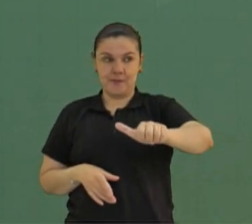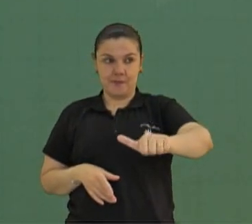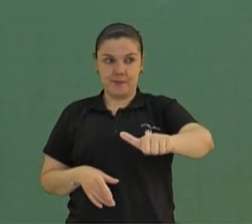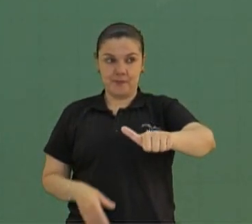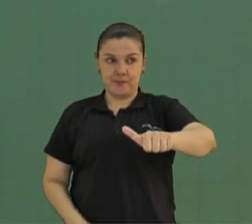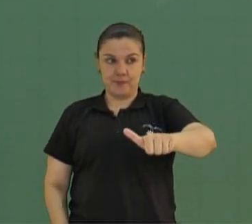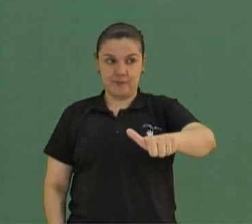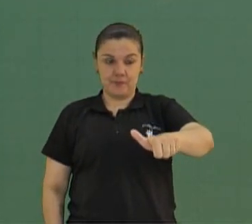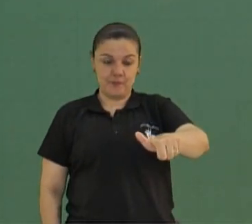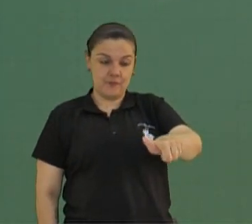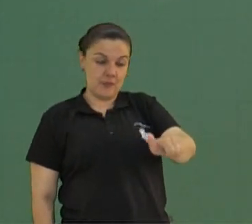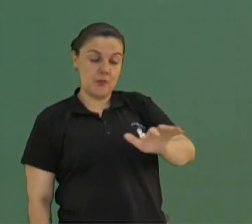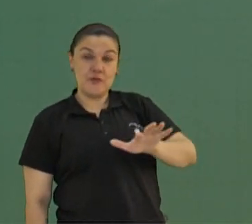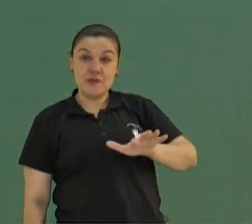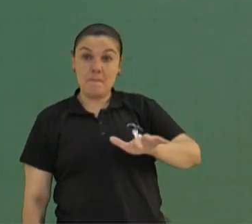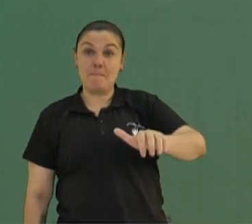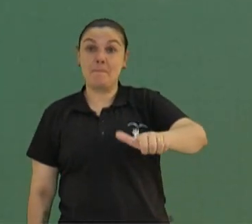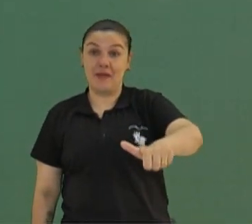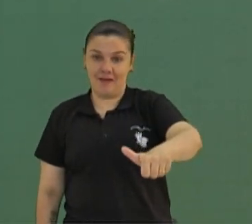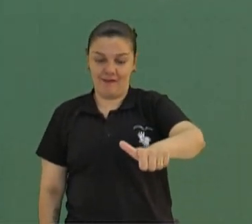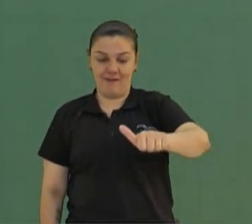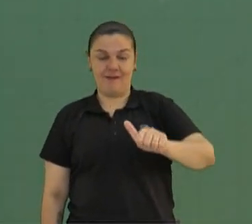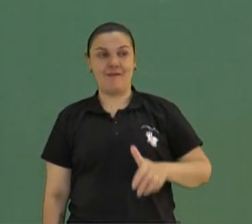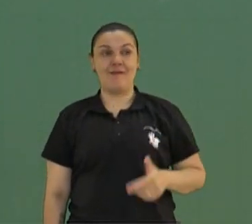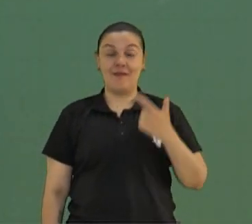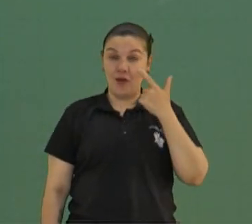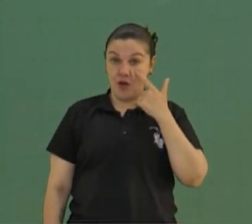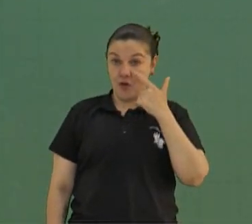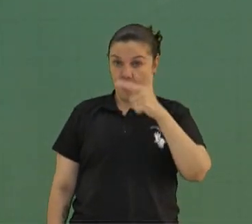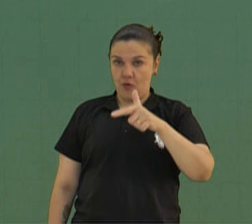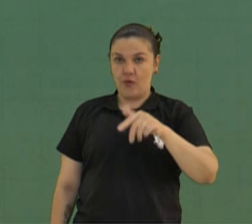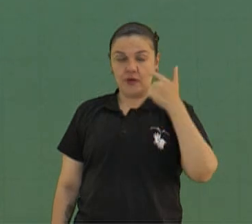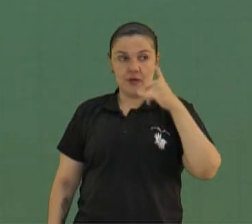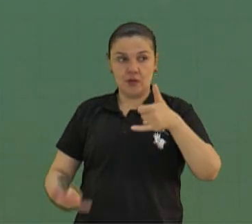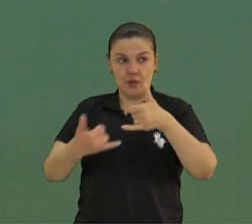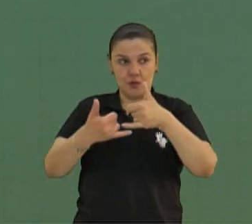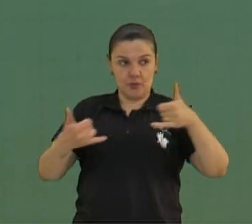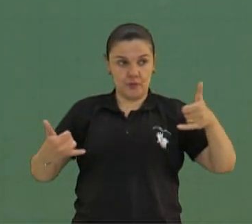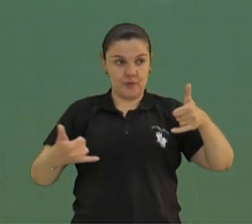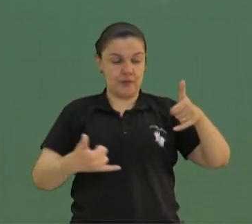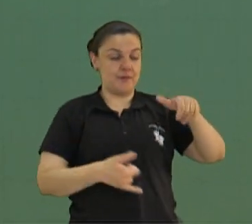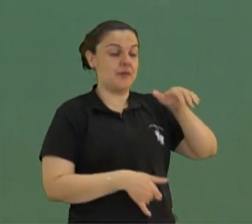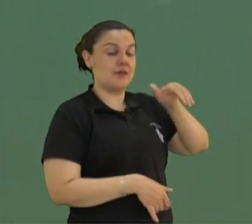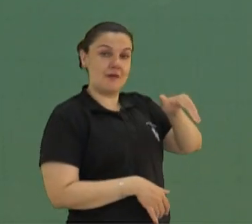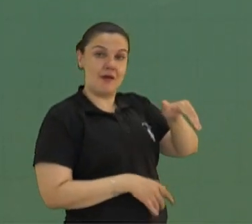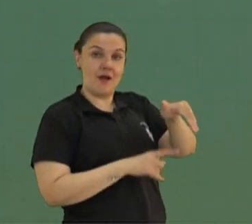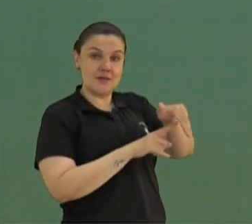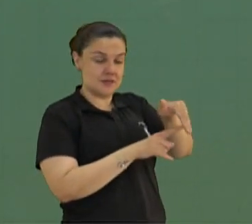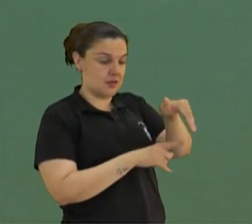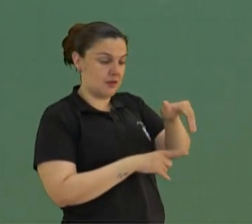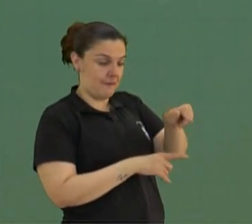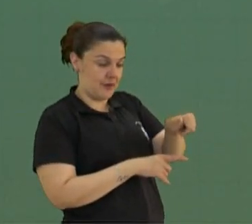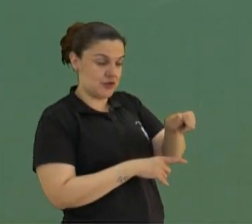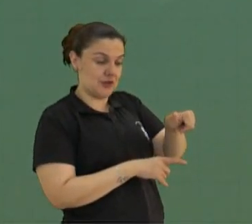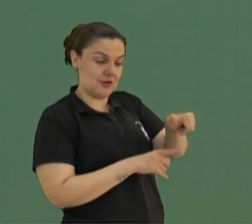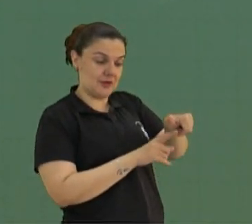mão, como se você fosse pegar o fio. Então, este fio 1, coloca o dedão no sentido da corrente e fecha sua